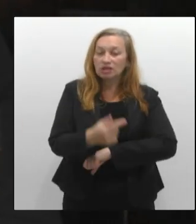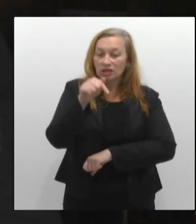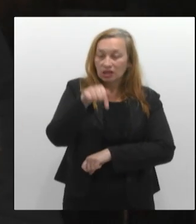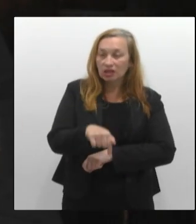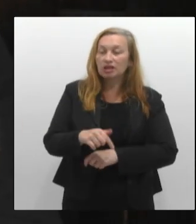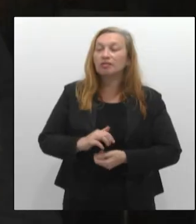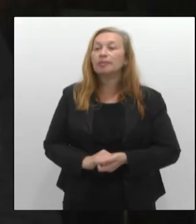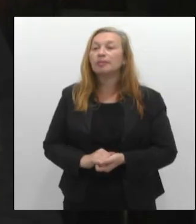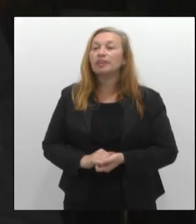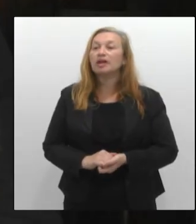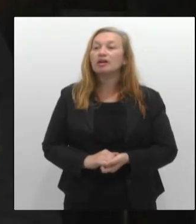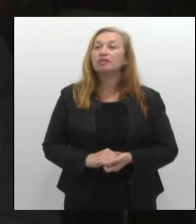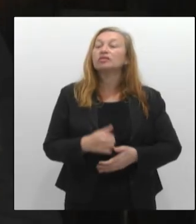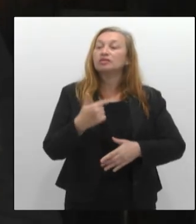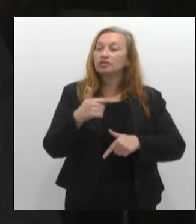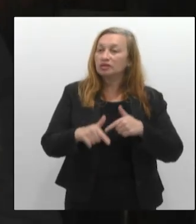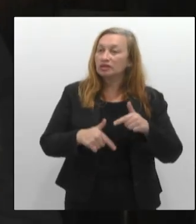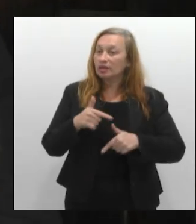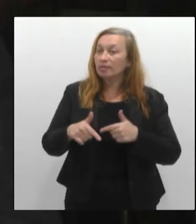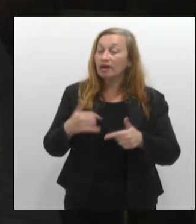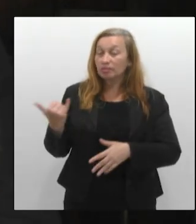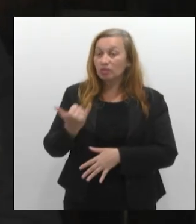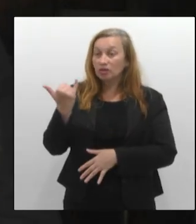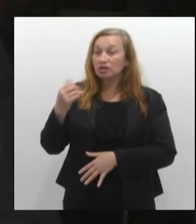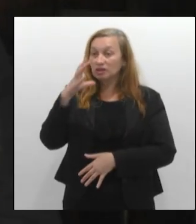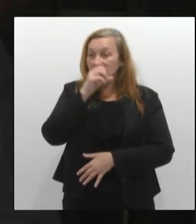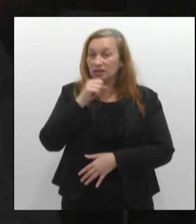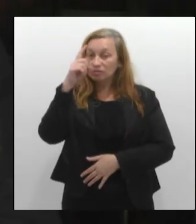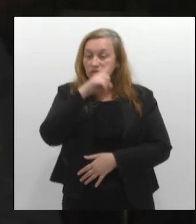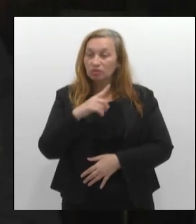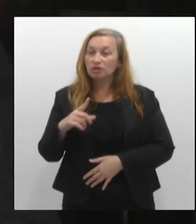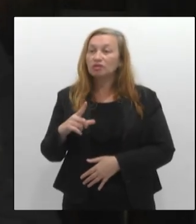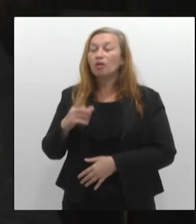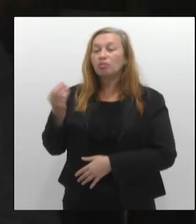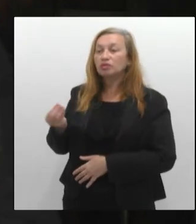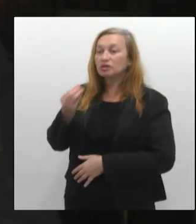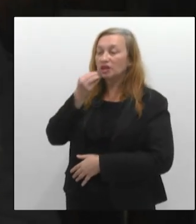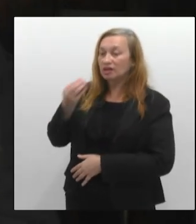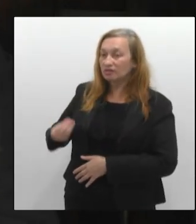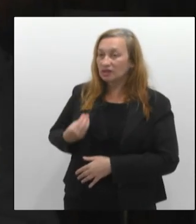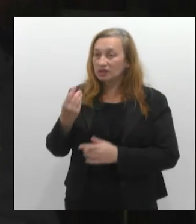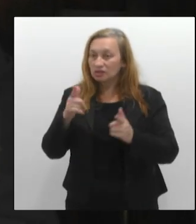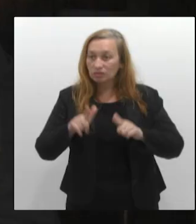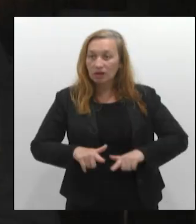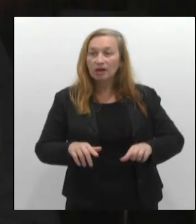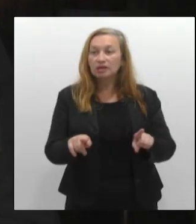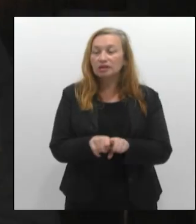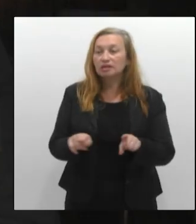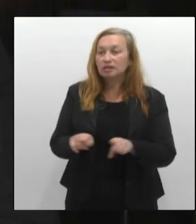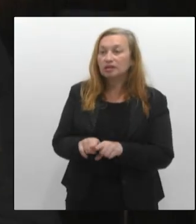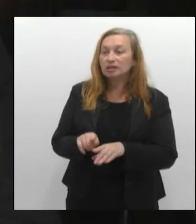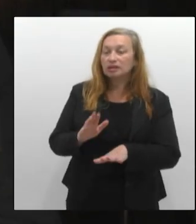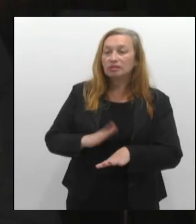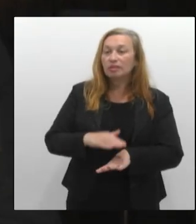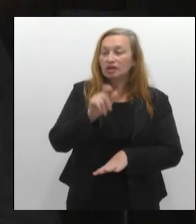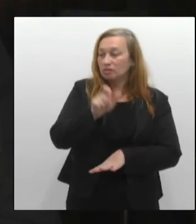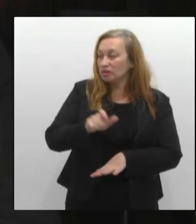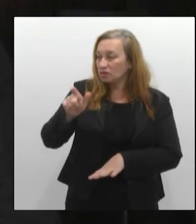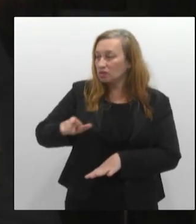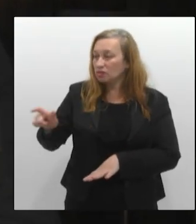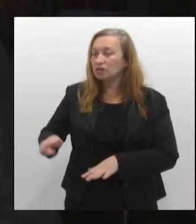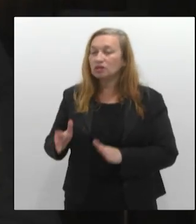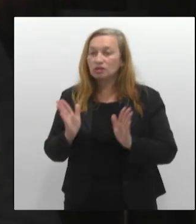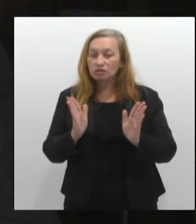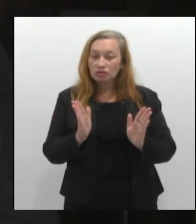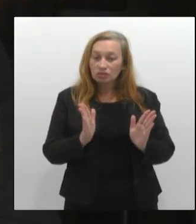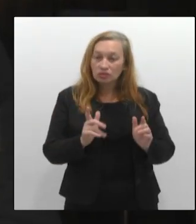vocês, por tantos trabalhos no final de semana, dessa oportunidade de estarmos aqui. Também aos demais presentes aqui, os leigos